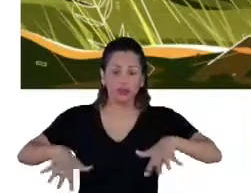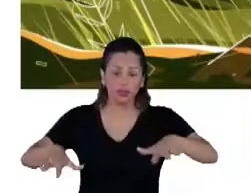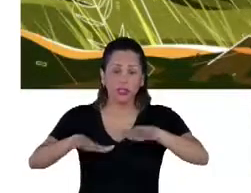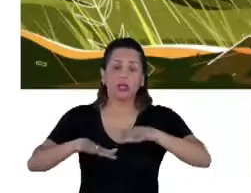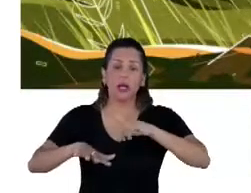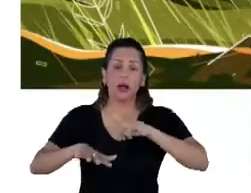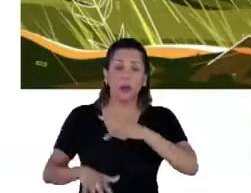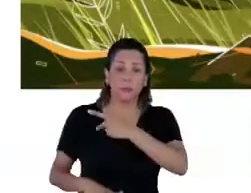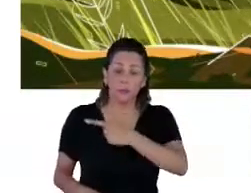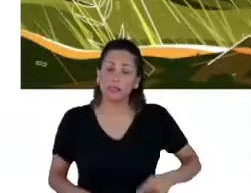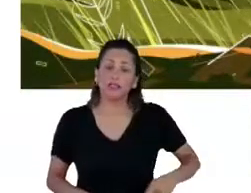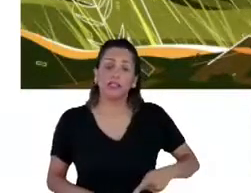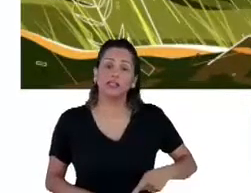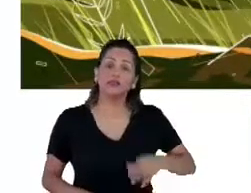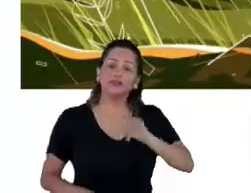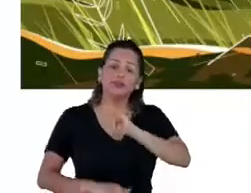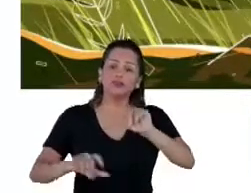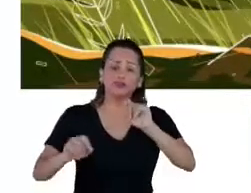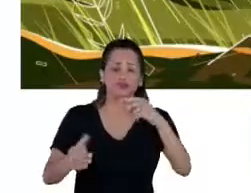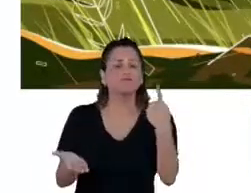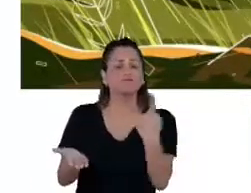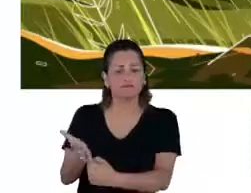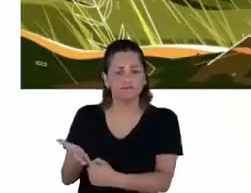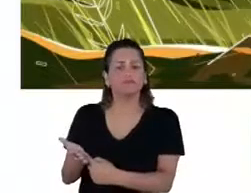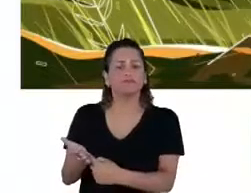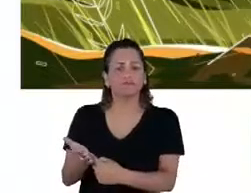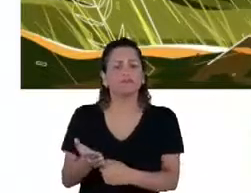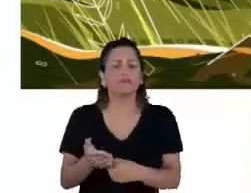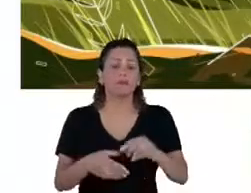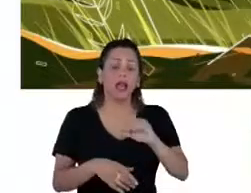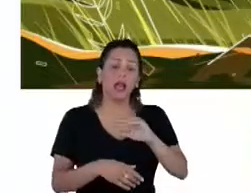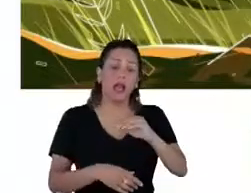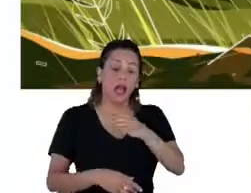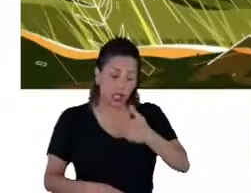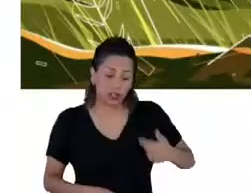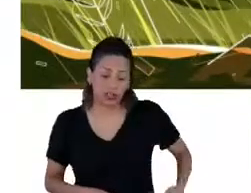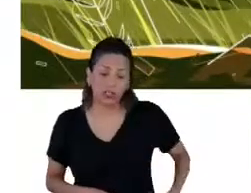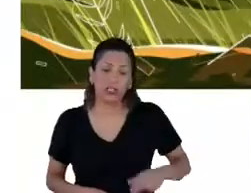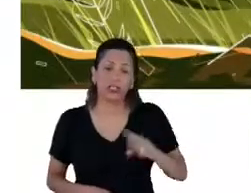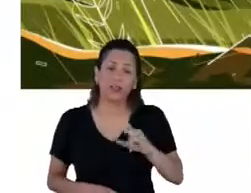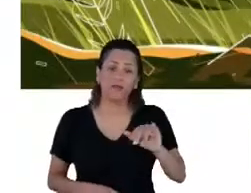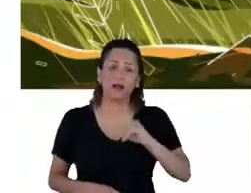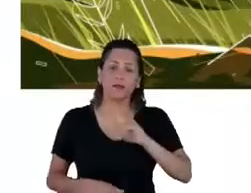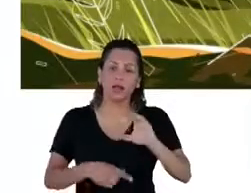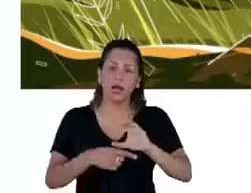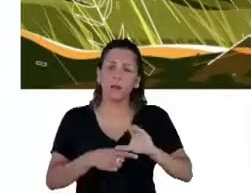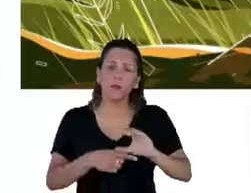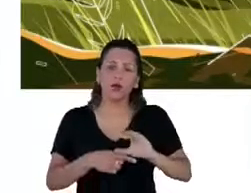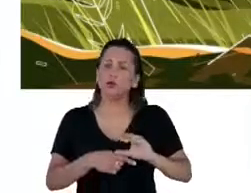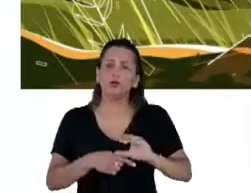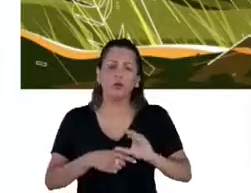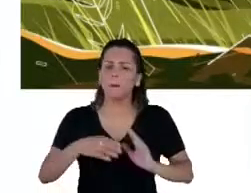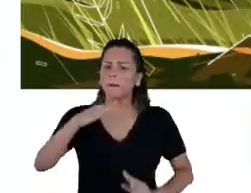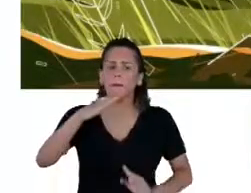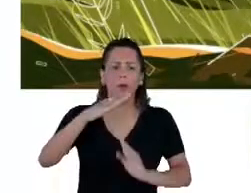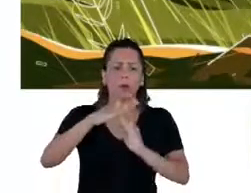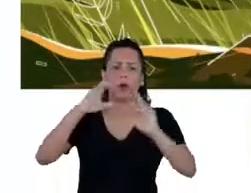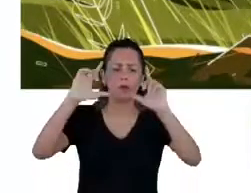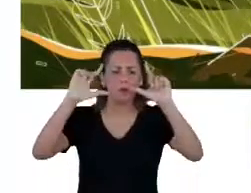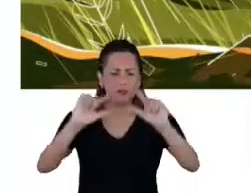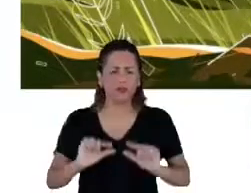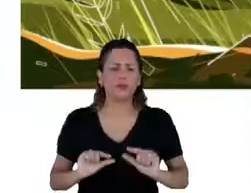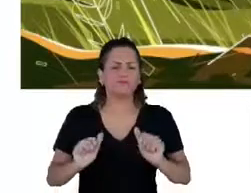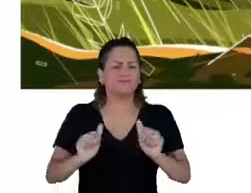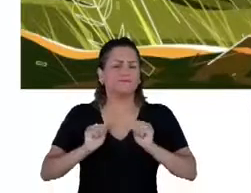vai atingir o pico de emissões de dióxido de carbono em 2030 e alcançar a neutralidade de carbono antes